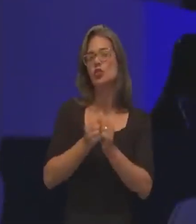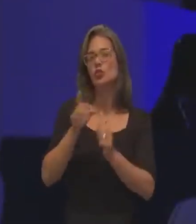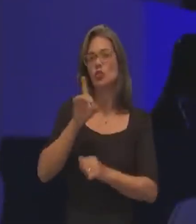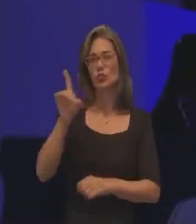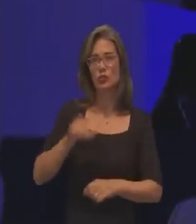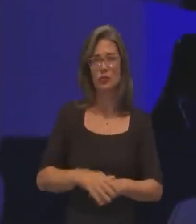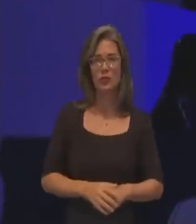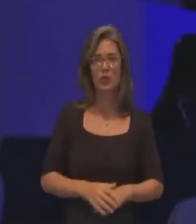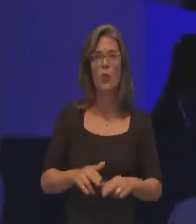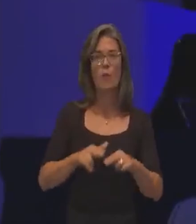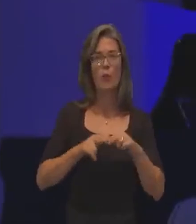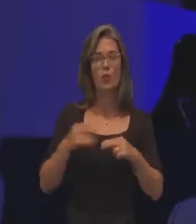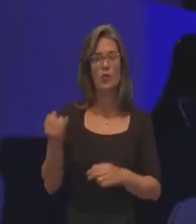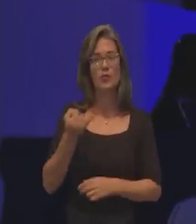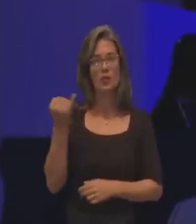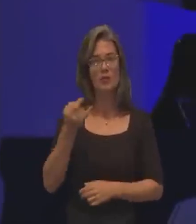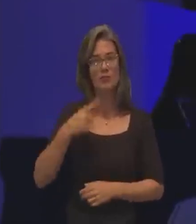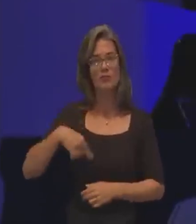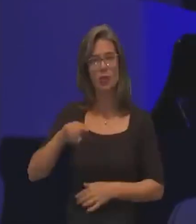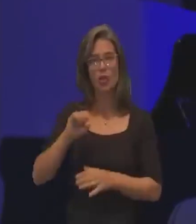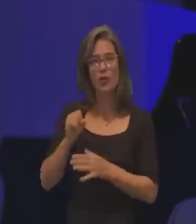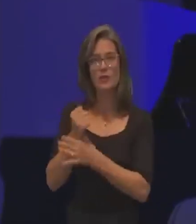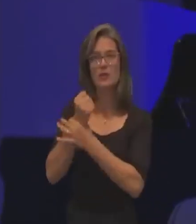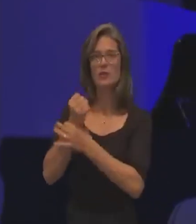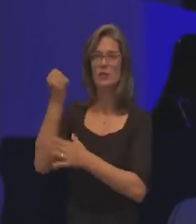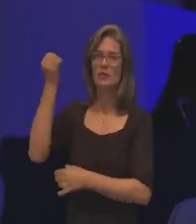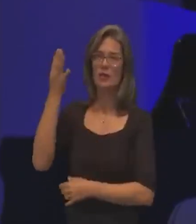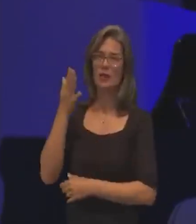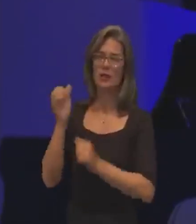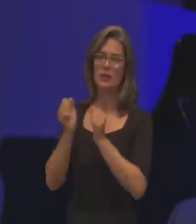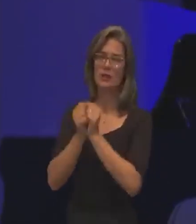libertadora da graça do Senhor.